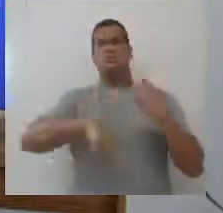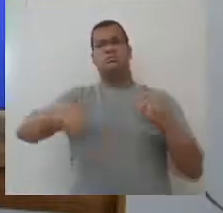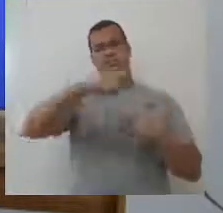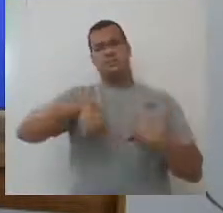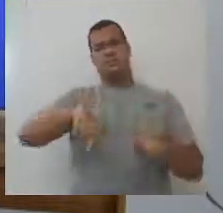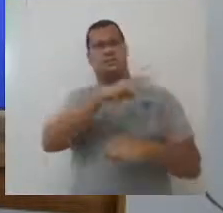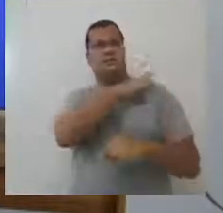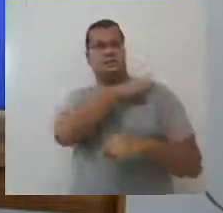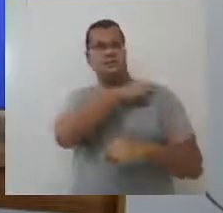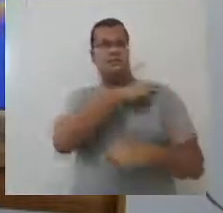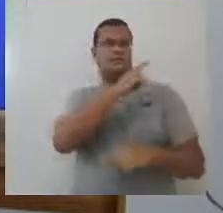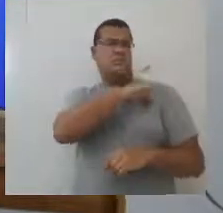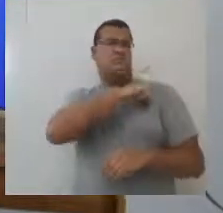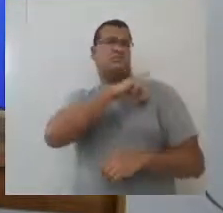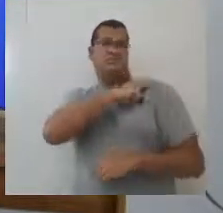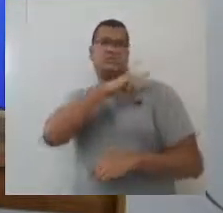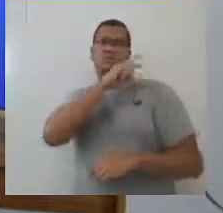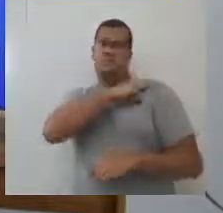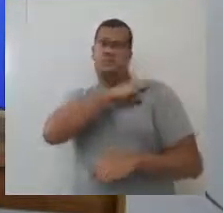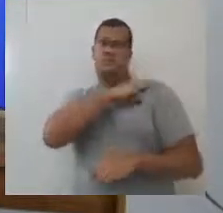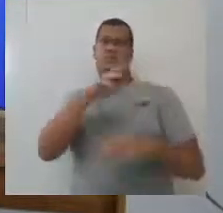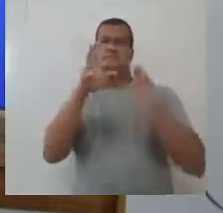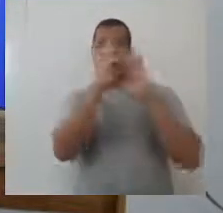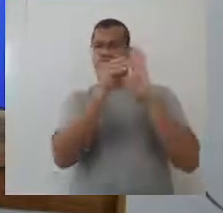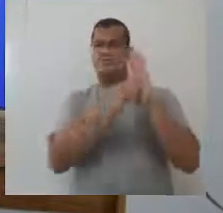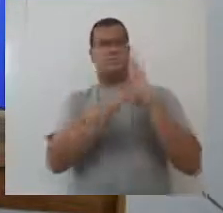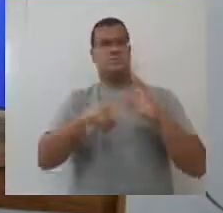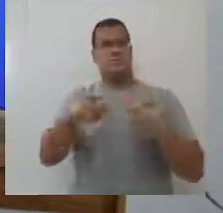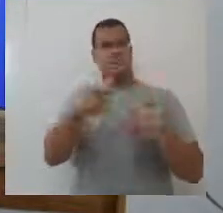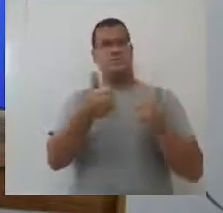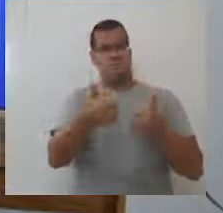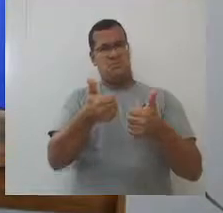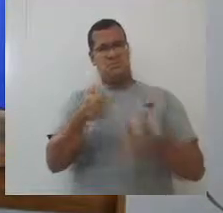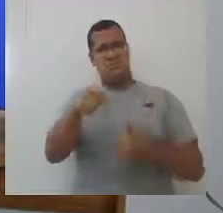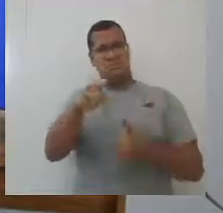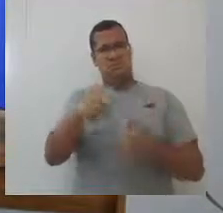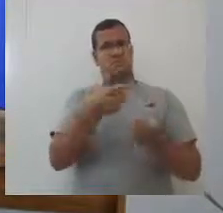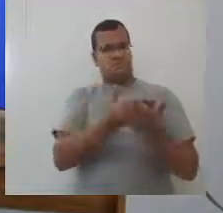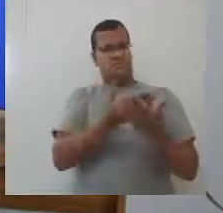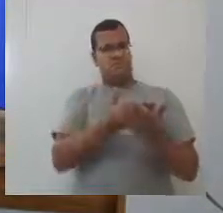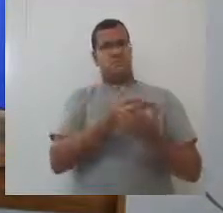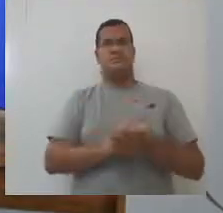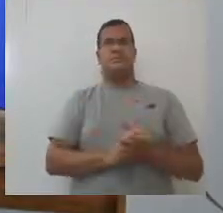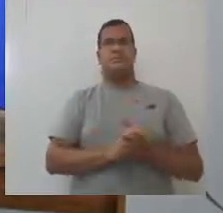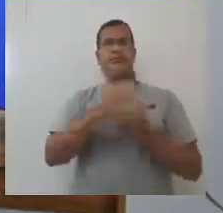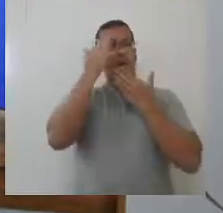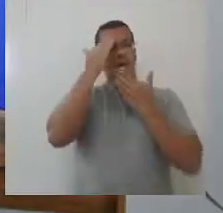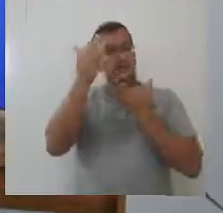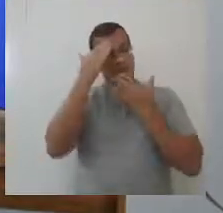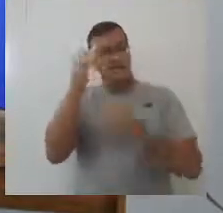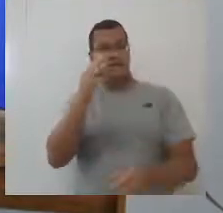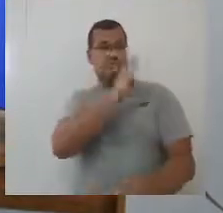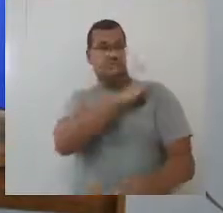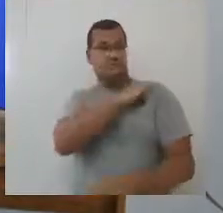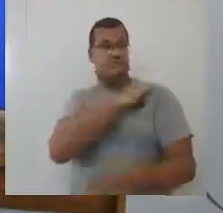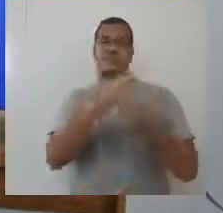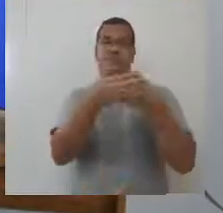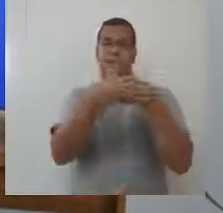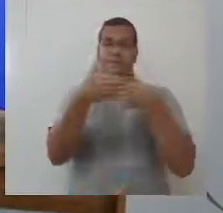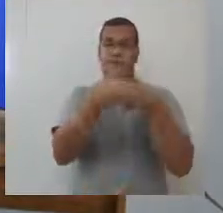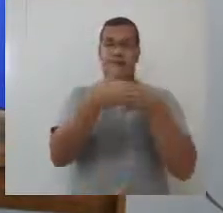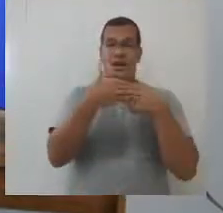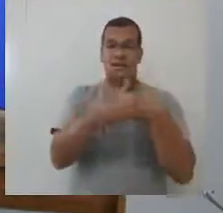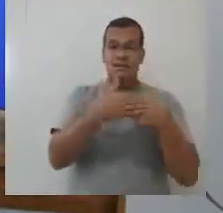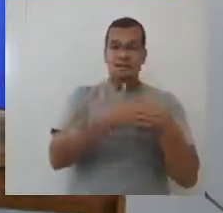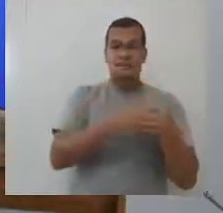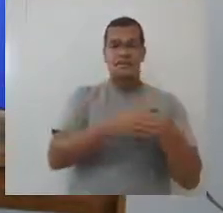vocês. Assunto em primeiro ano, segundo ano, terceiro ano, serve para tudo, tá? E assim, eu queria agradecer a vocês, terceiros anistas, pelo carinho, tá? Por